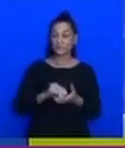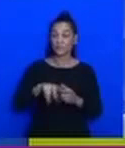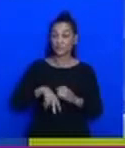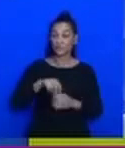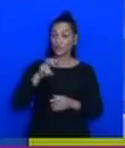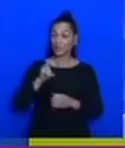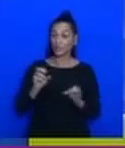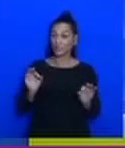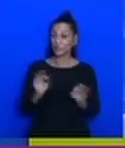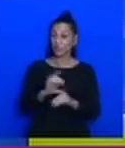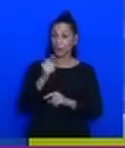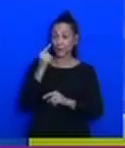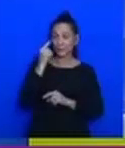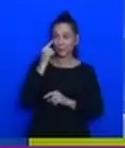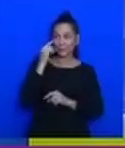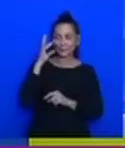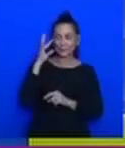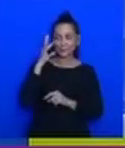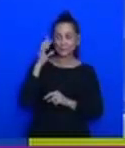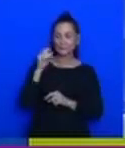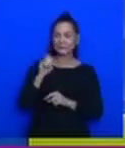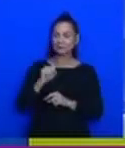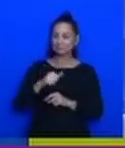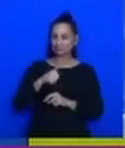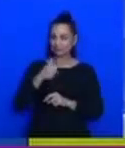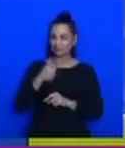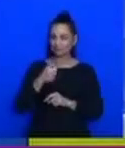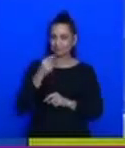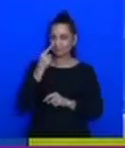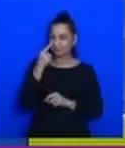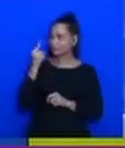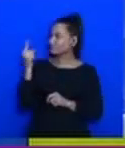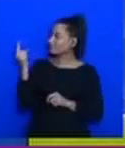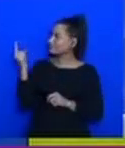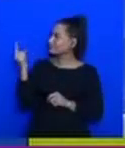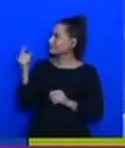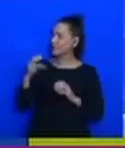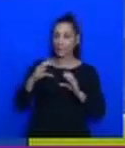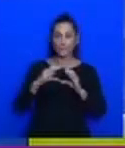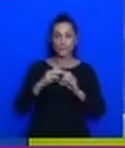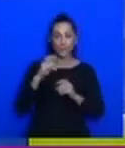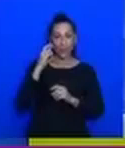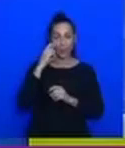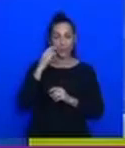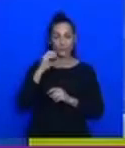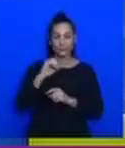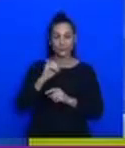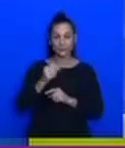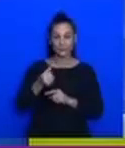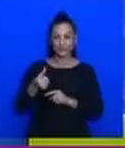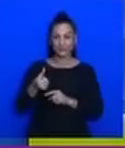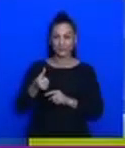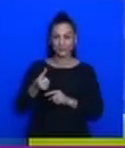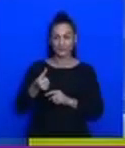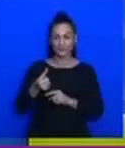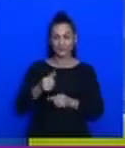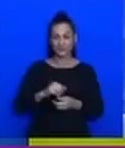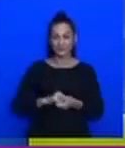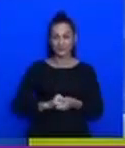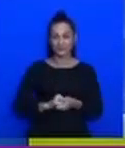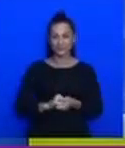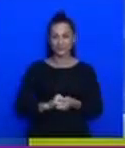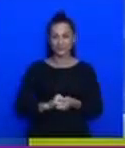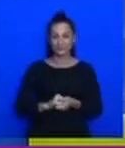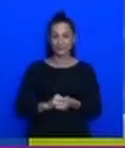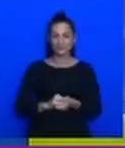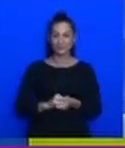dezenas. Pensamento positivo. Chegando para você, rosa 06. Atenção para o traço marcador